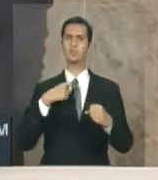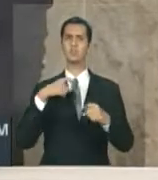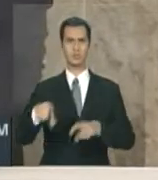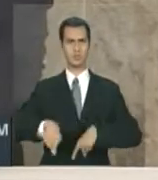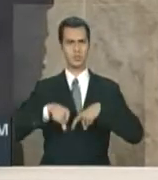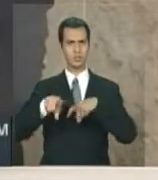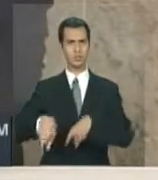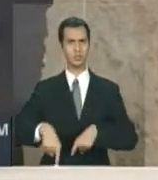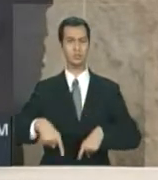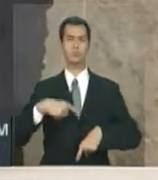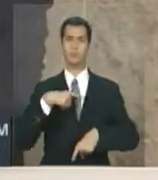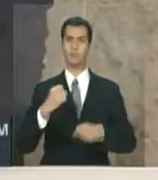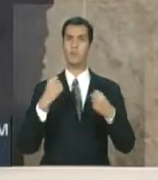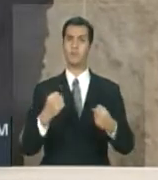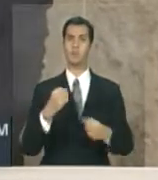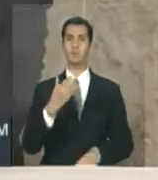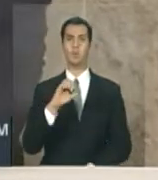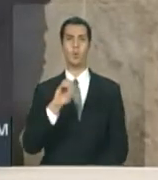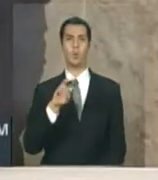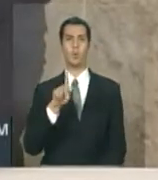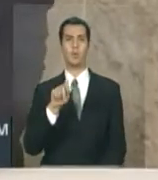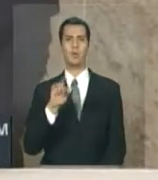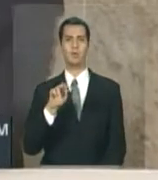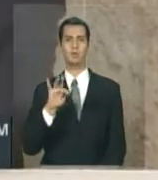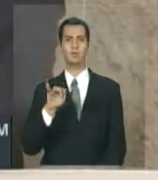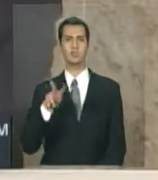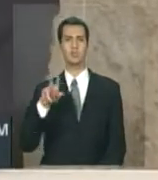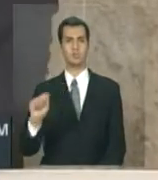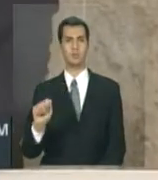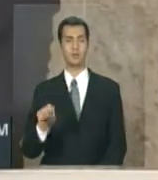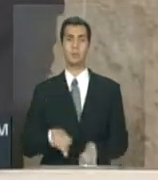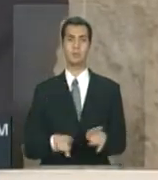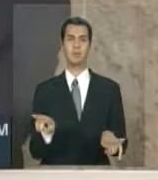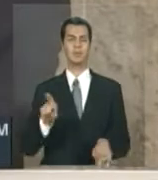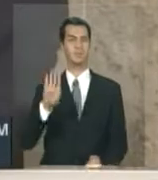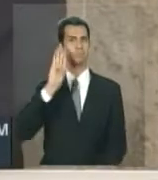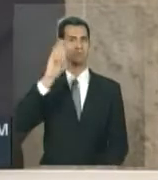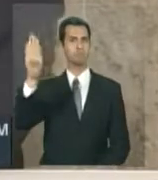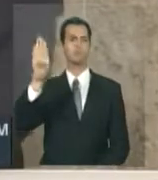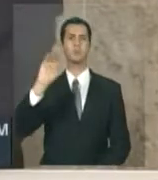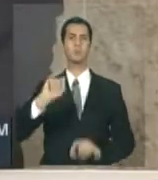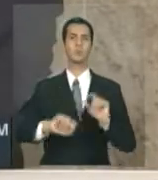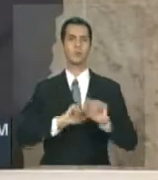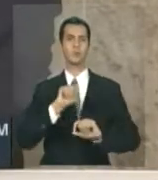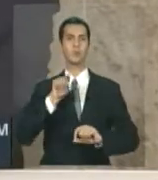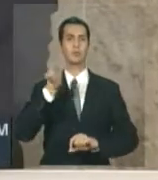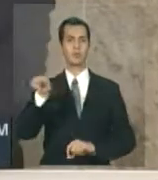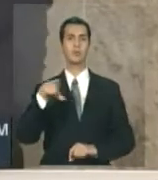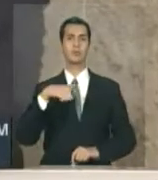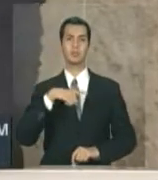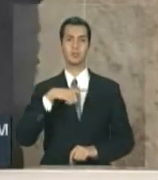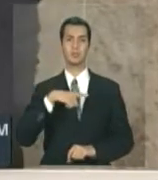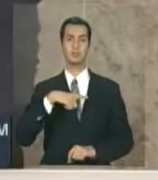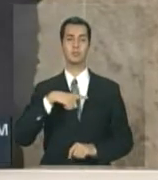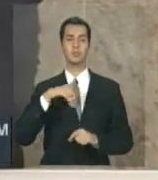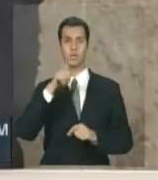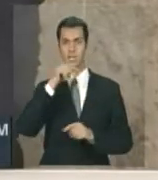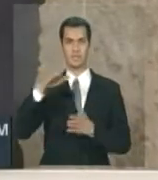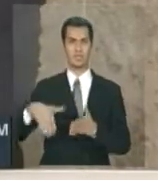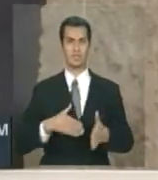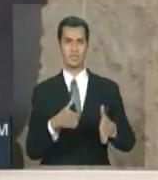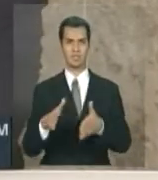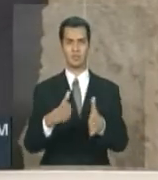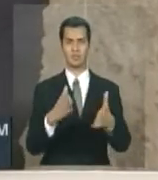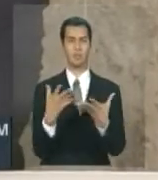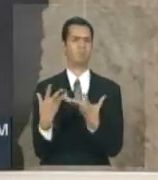a cooperativas em ações agrícolas. Mas o mais impressionante é o número de rios que tem em Paraná. Paraná não